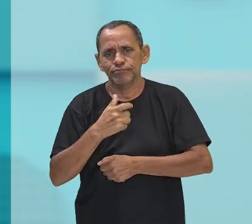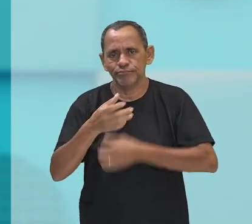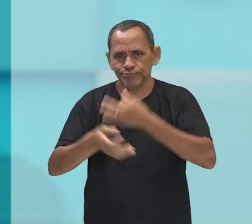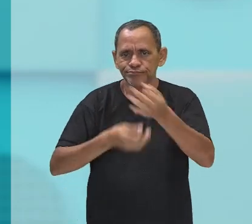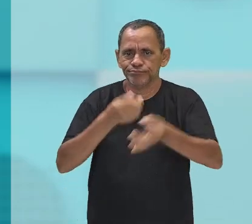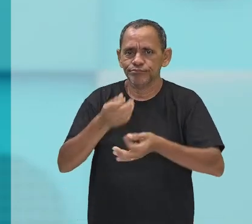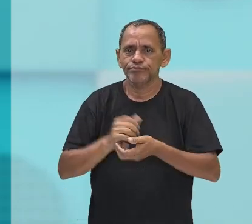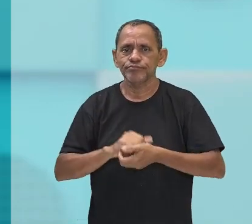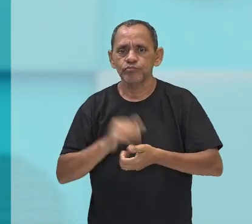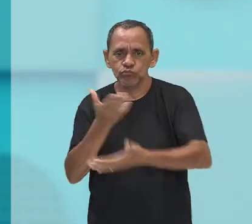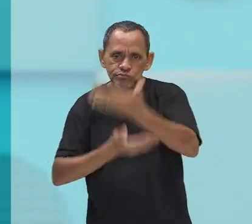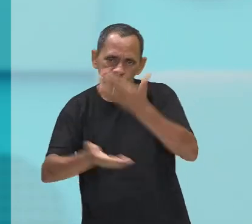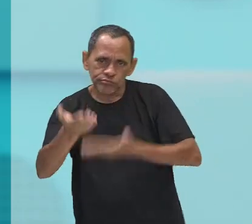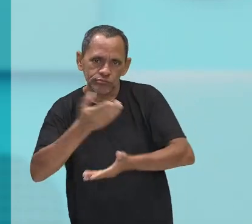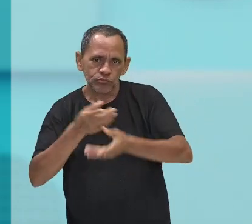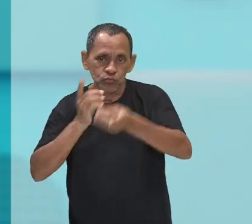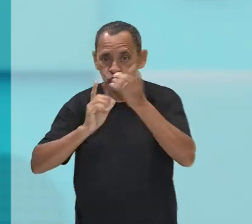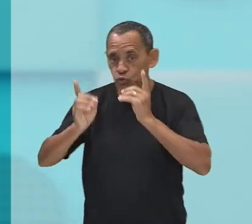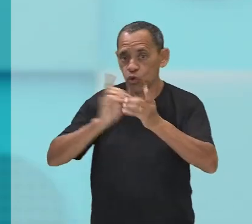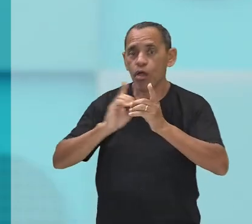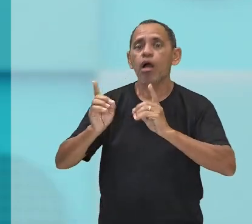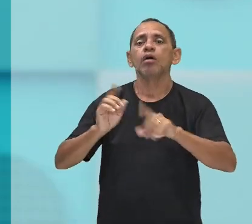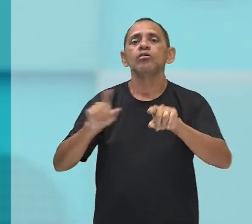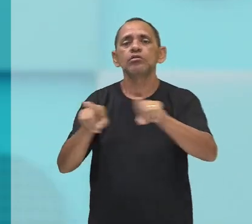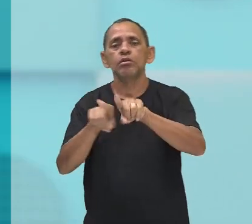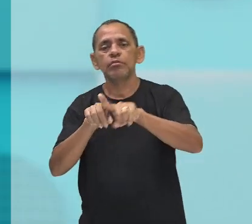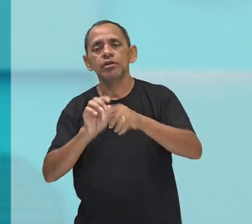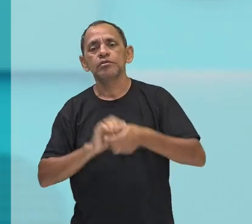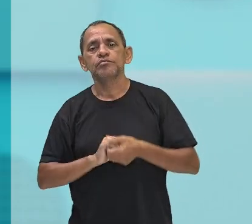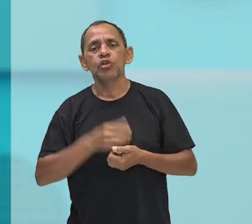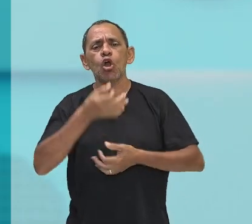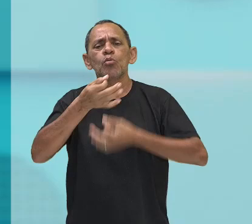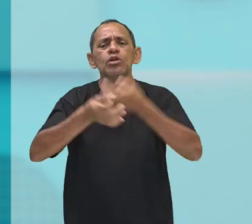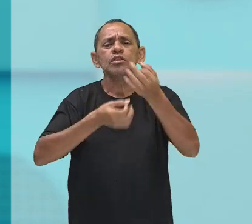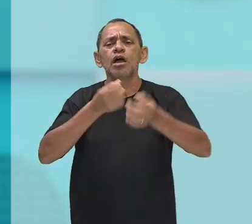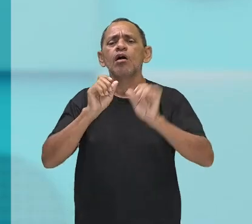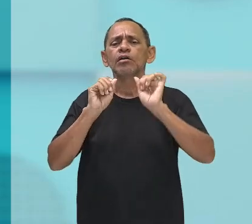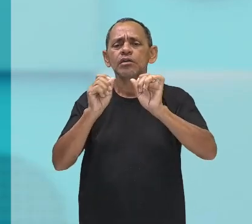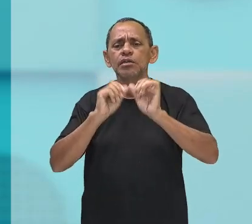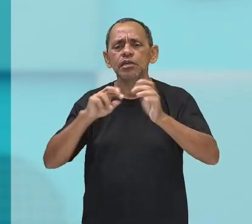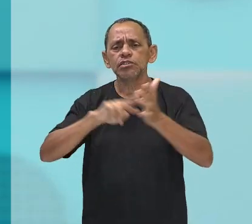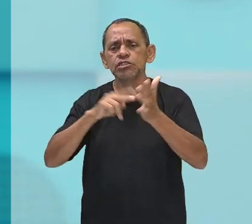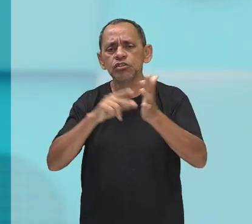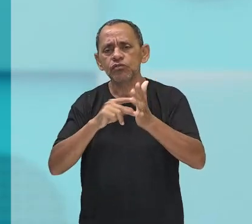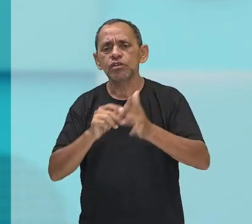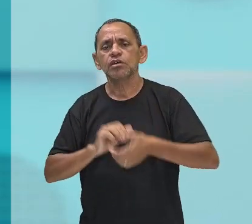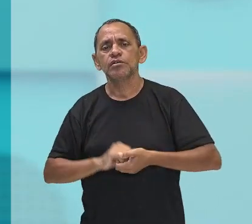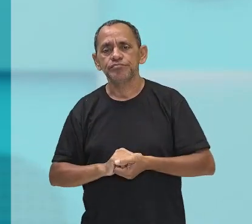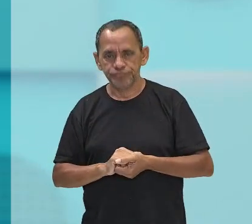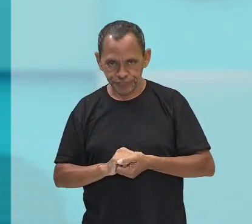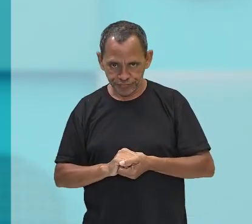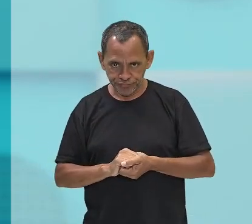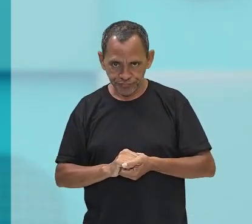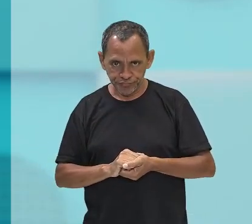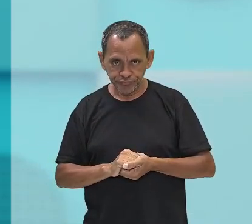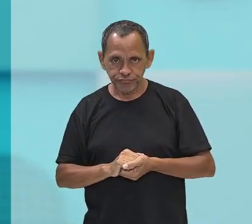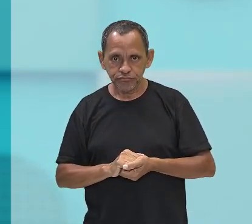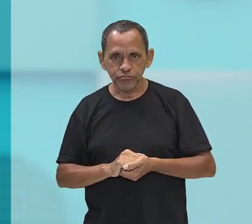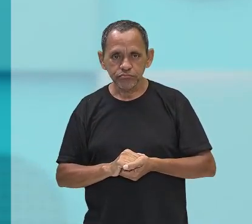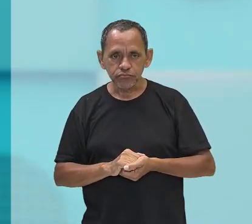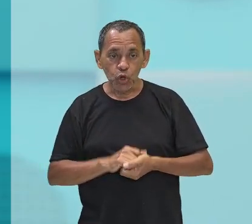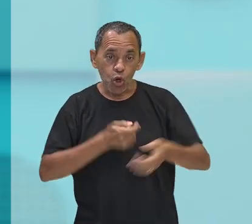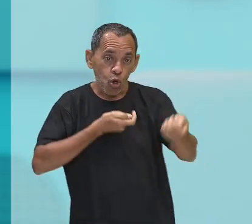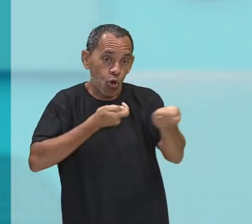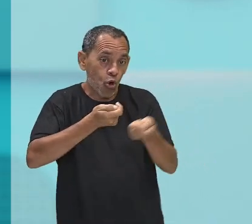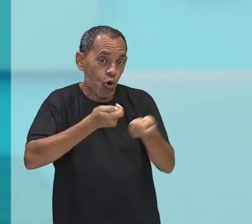certo, pessoal? Então, opinar está basicamente formado nisso, nesse gerenciamento